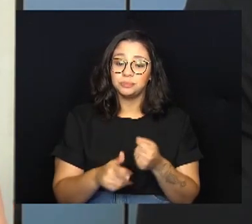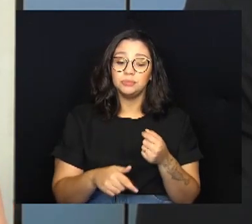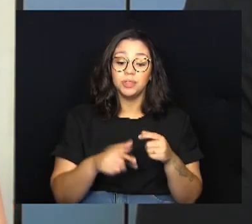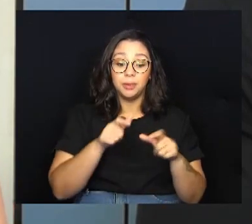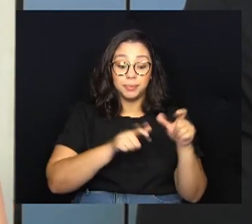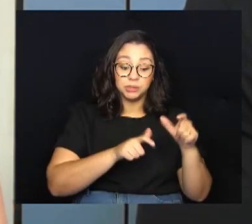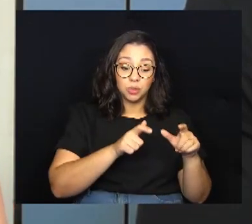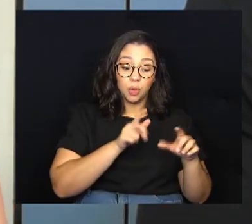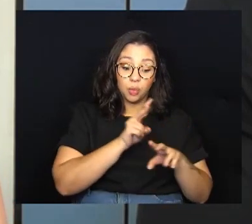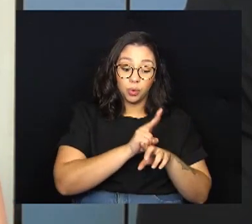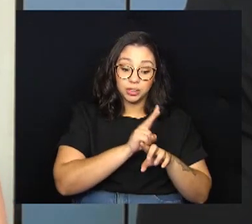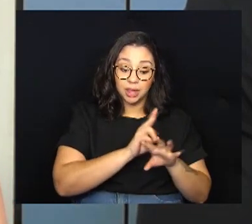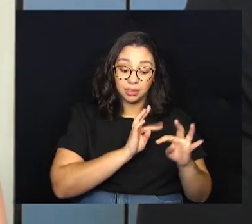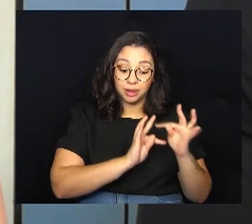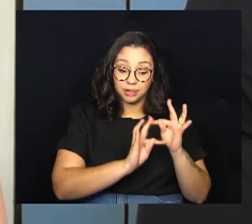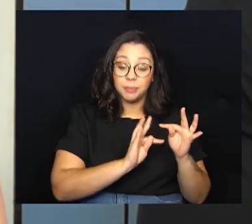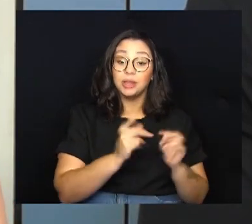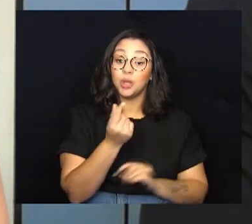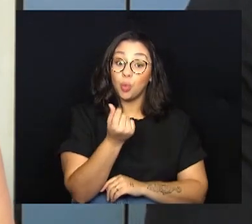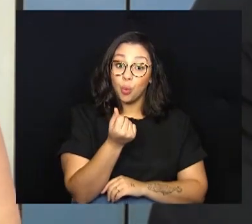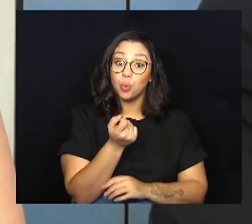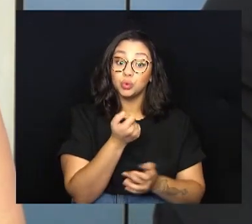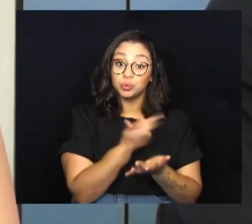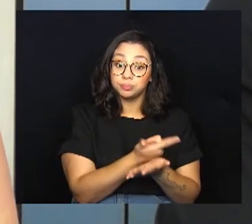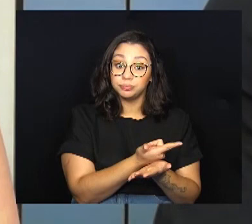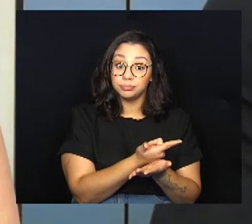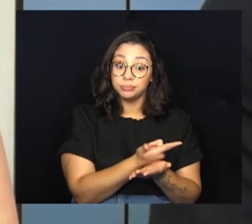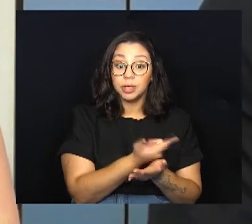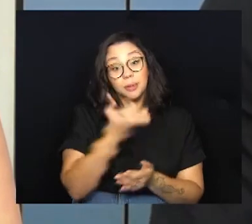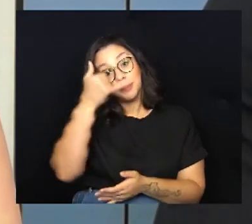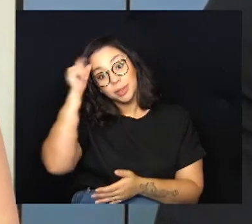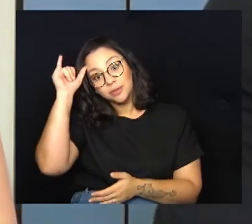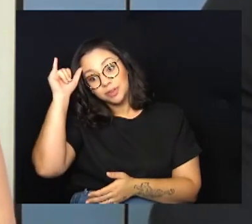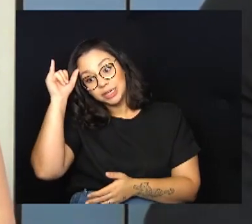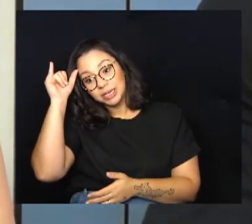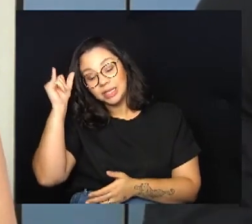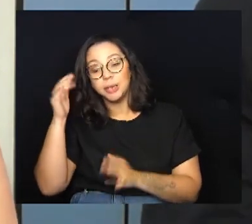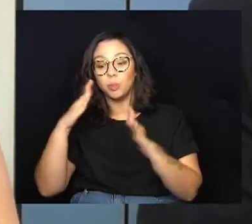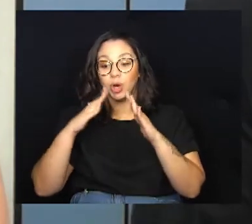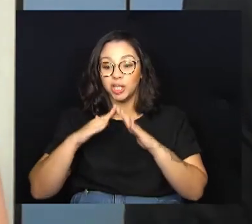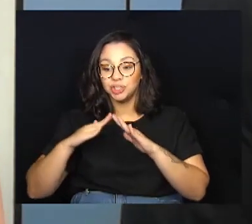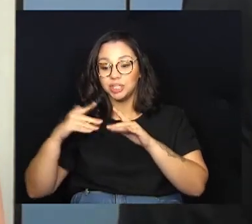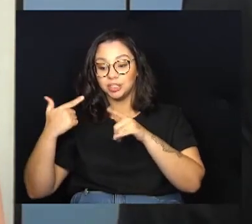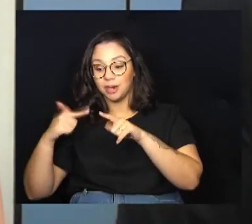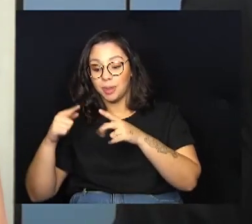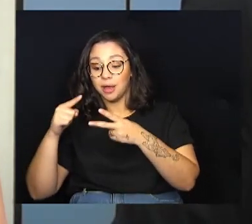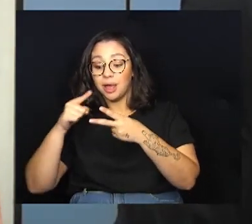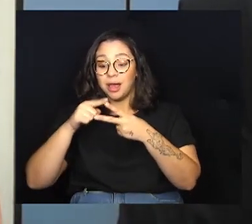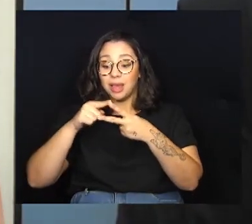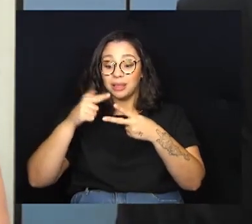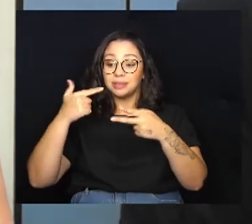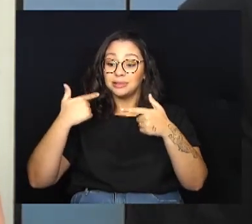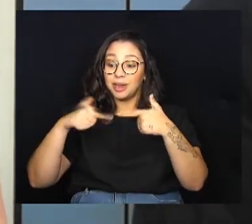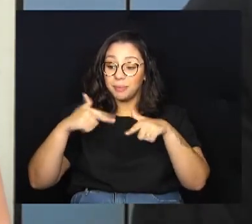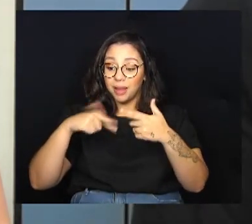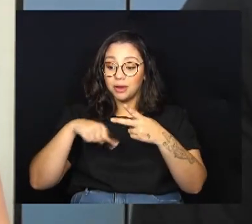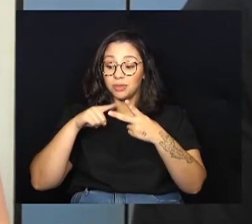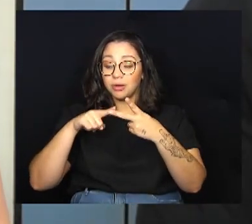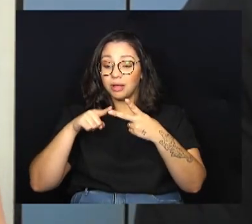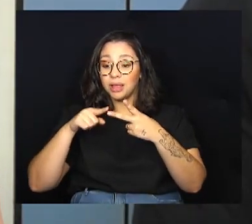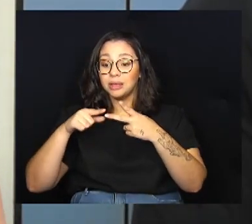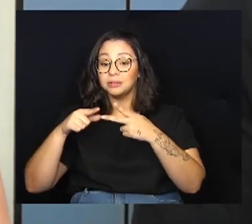cuidando para que esses serviços, além de estarem vinculados e obedecendo às legislações que preconizam o funcionamento